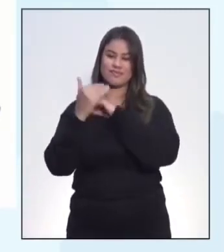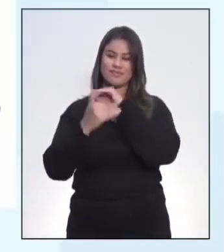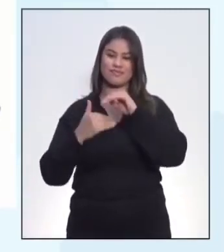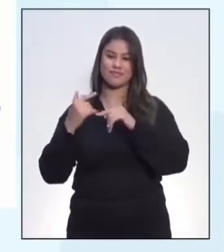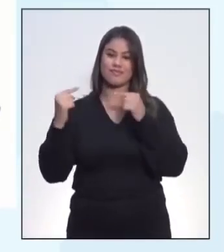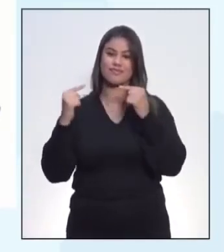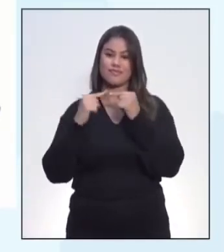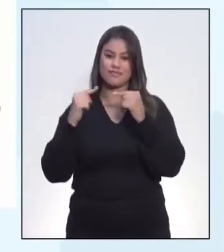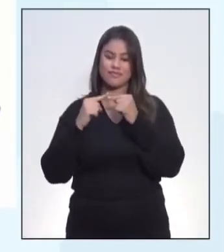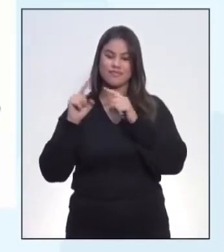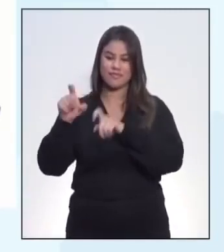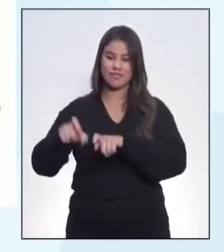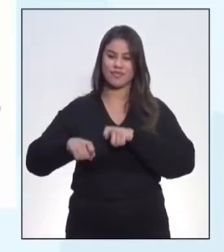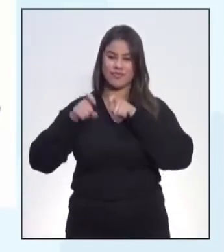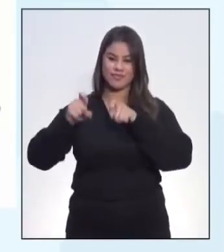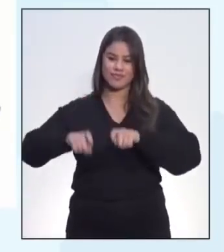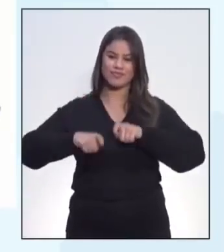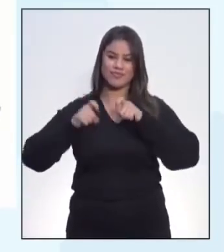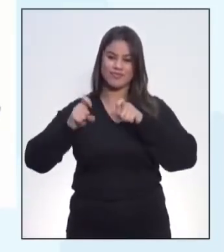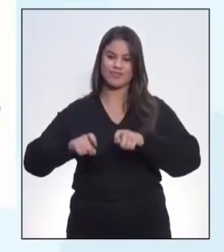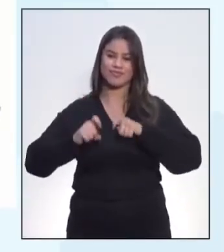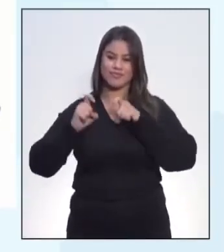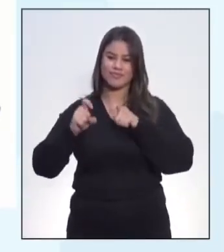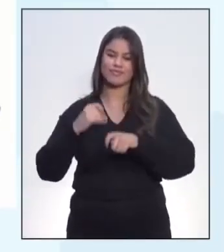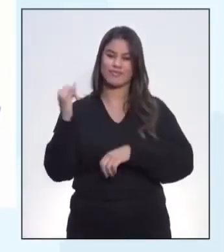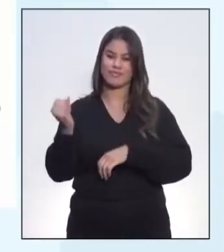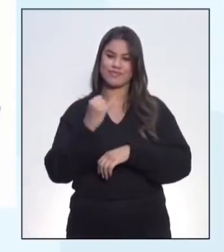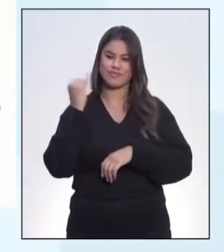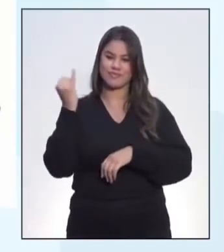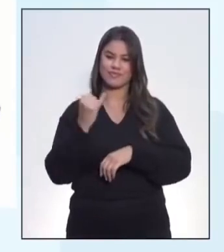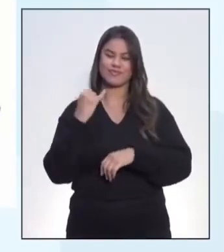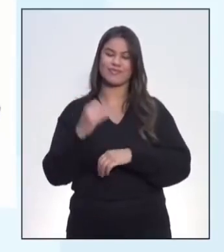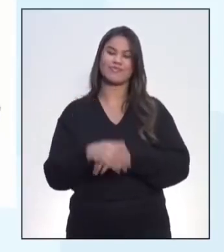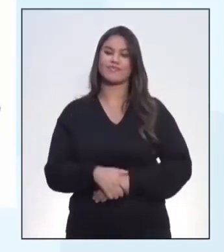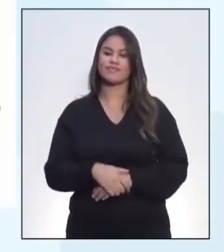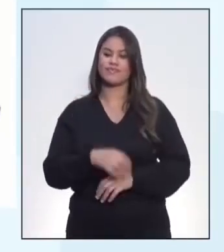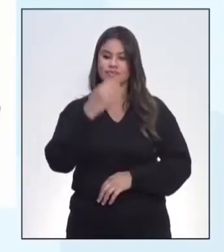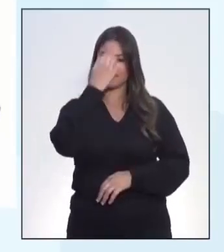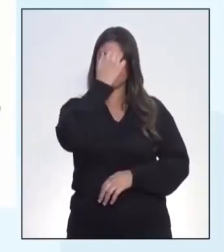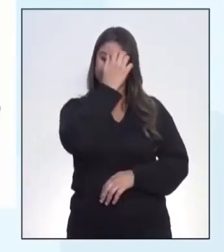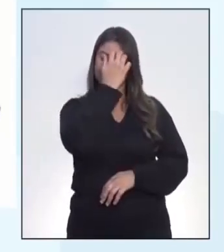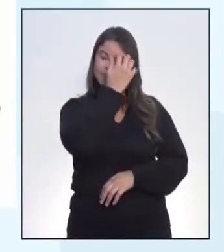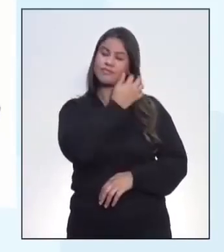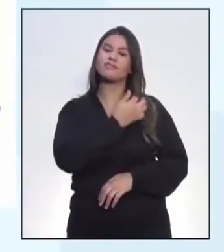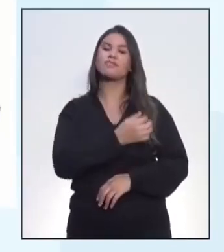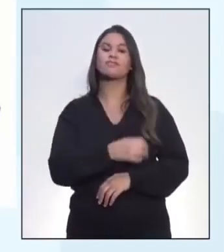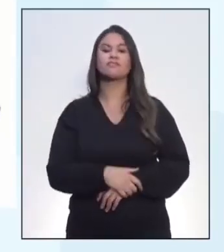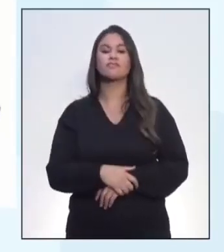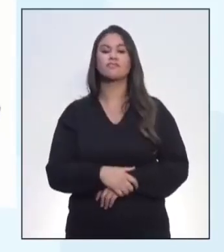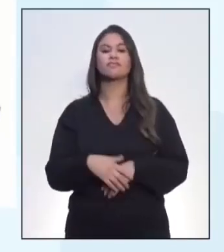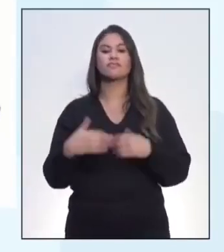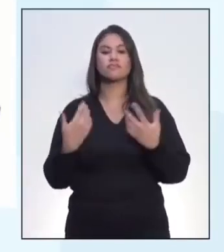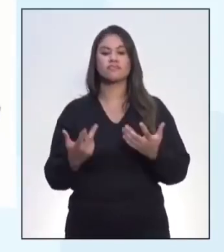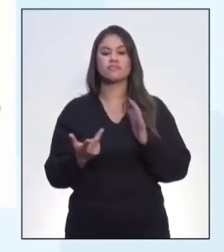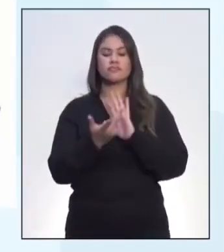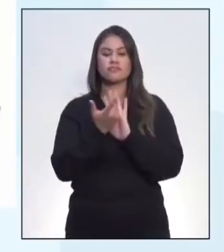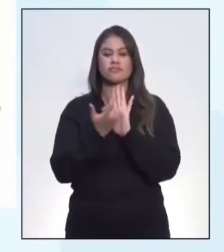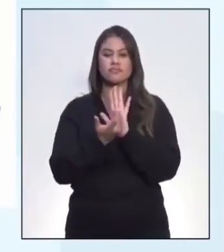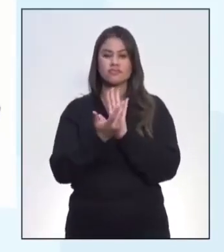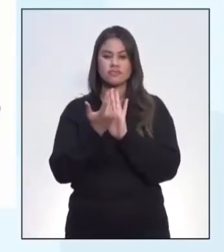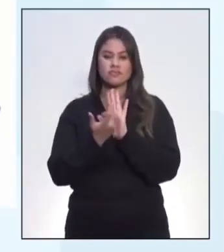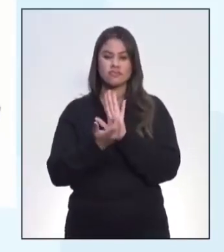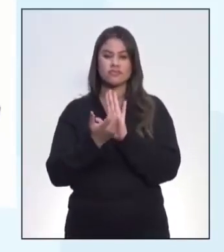tecnologia para o campo, aqui, extremamente importante. Tudo bem? Então, o desenho, né, a estrutura